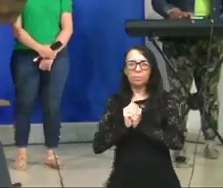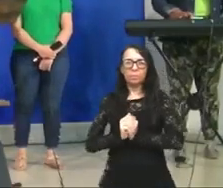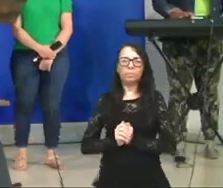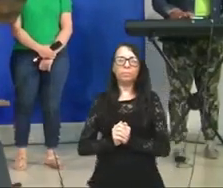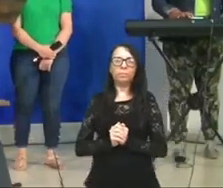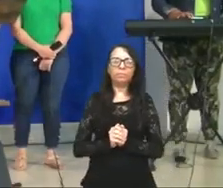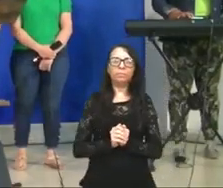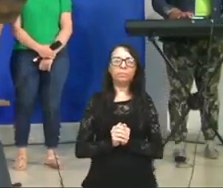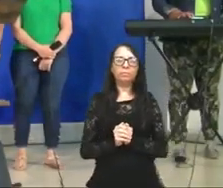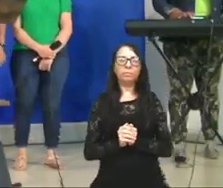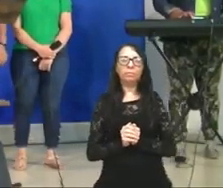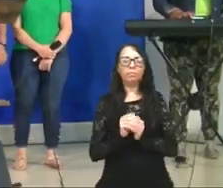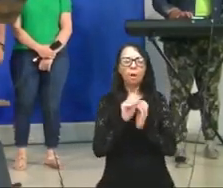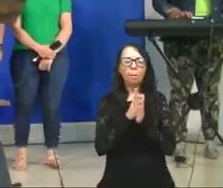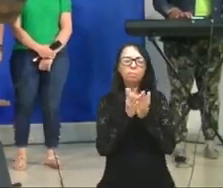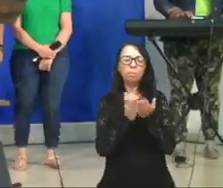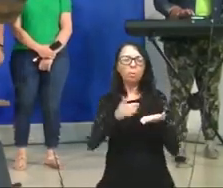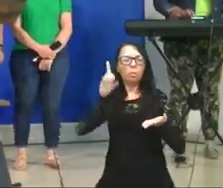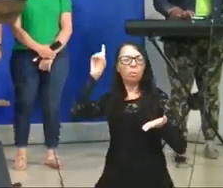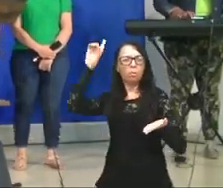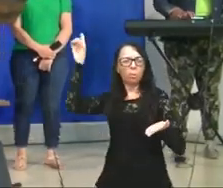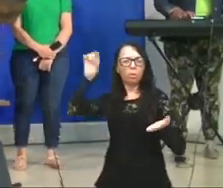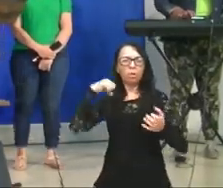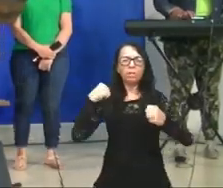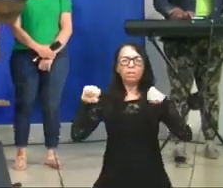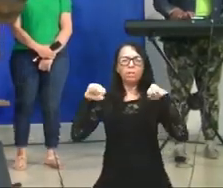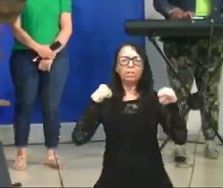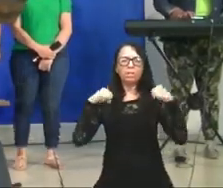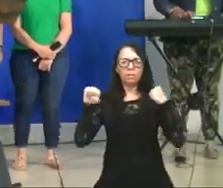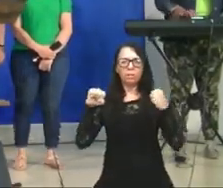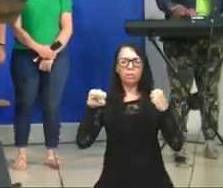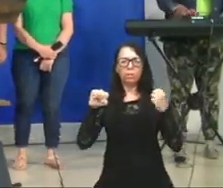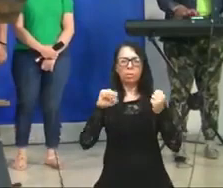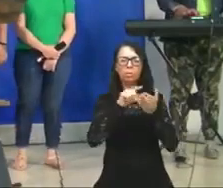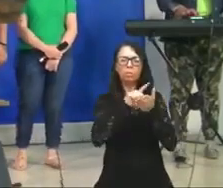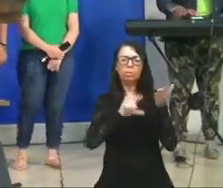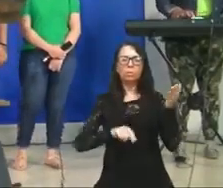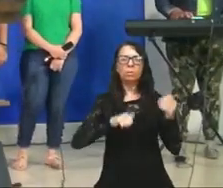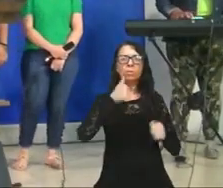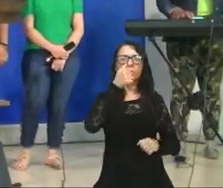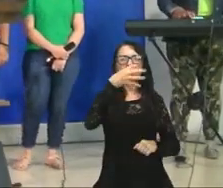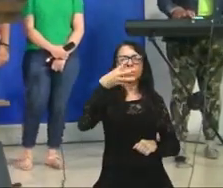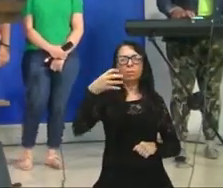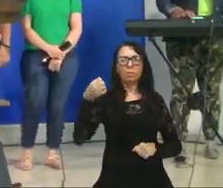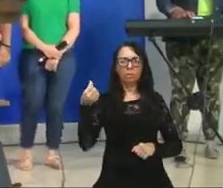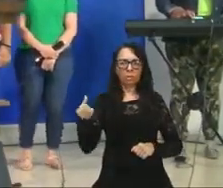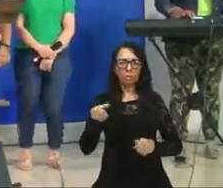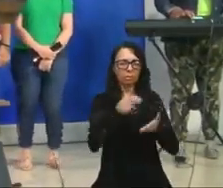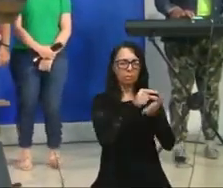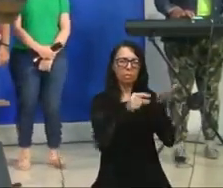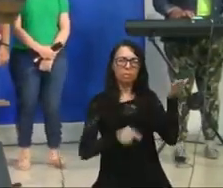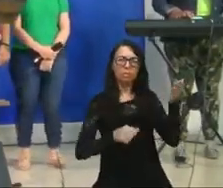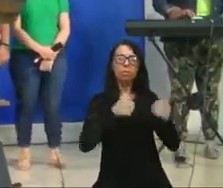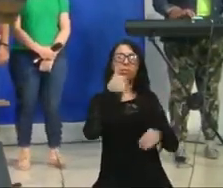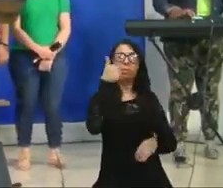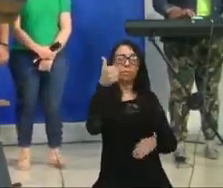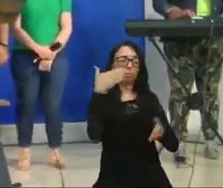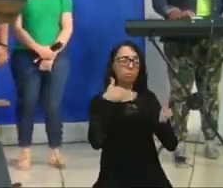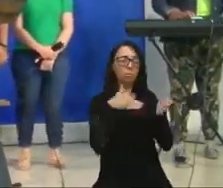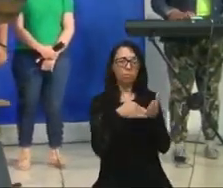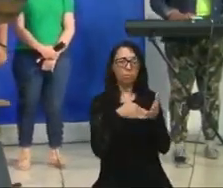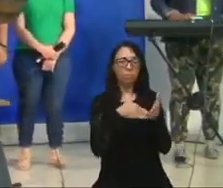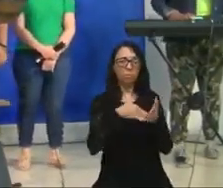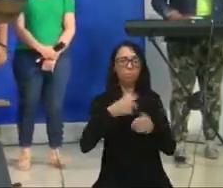suas Bíblias em Salmo 146, de 1 a 2, que diz assim: Louvai ao Senhor, ó